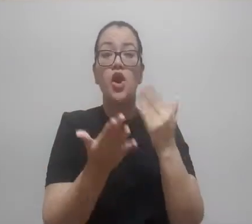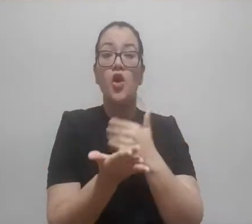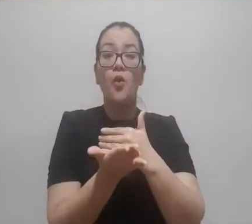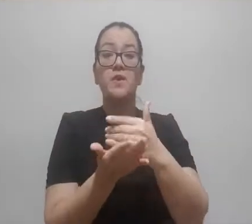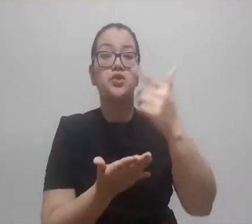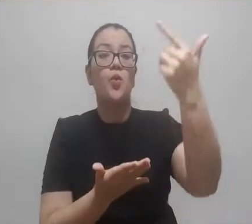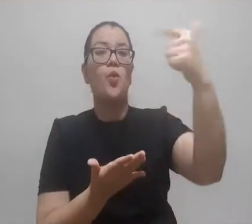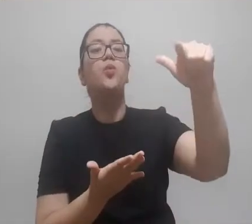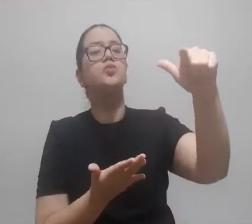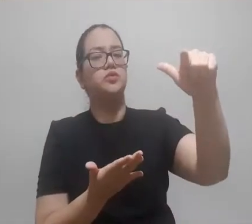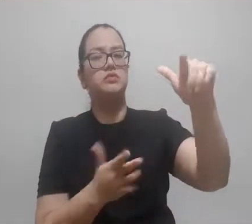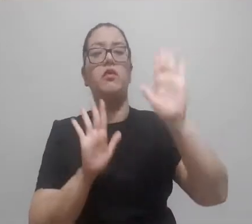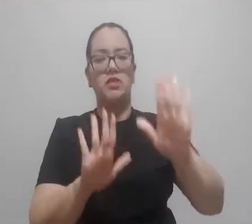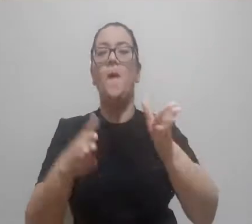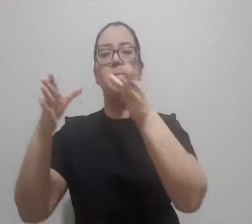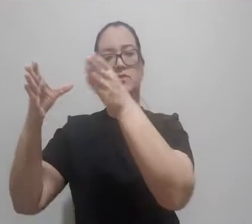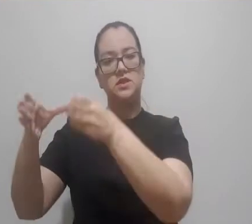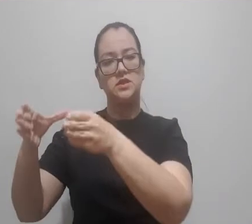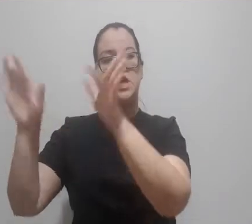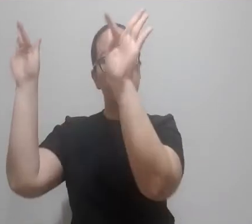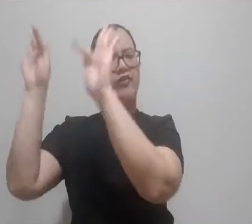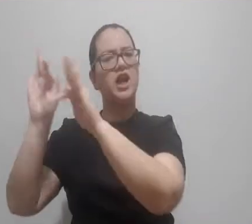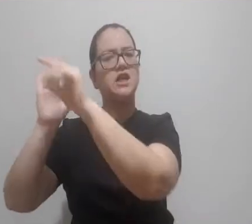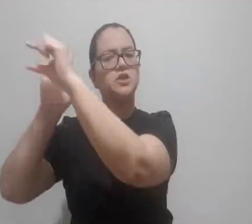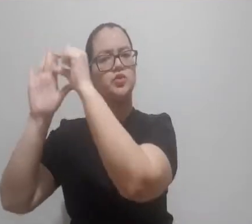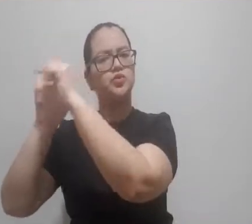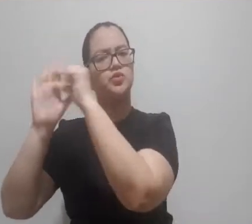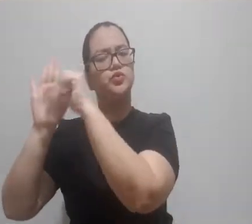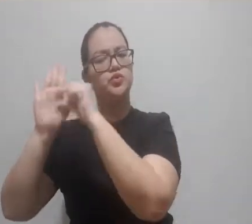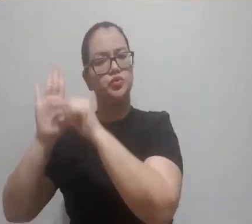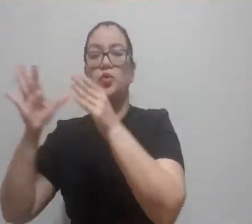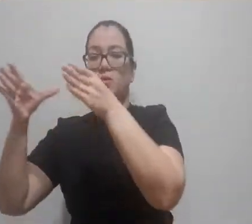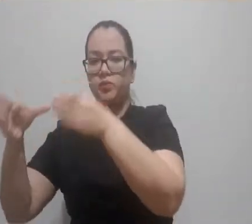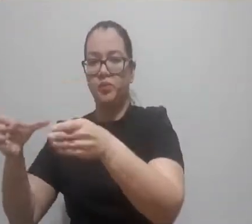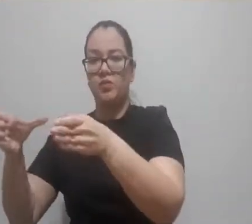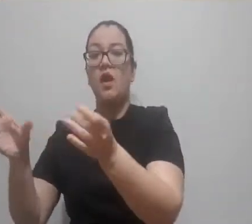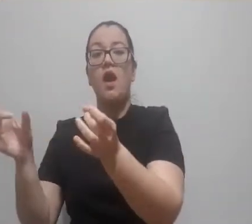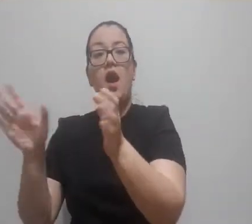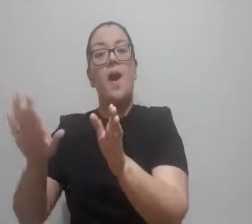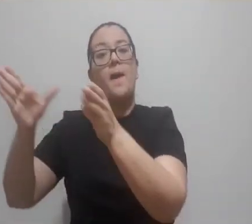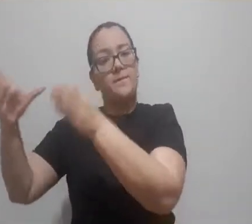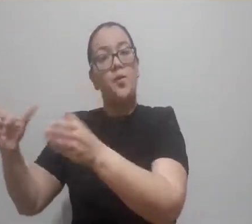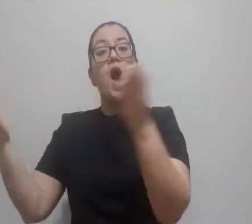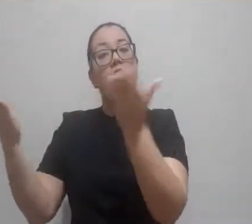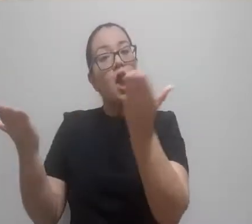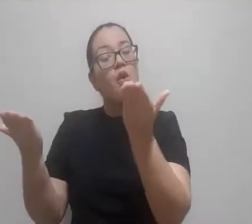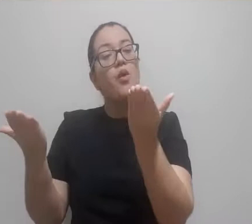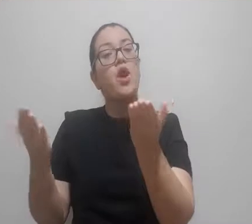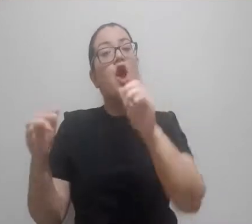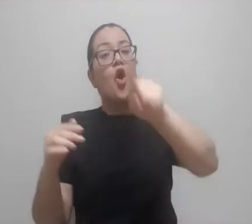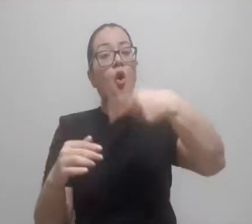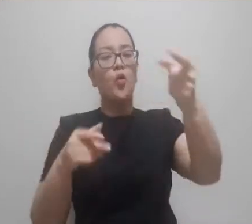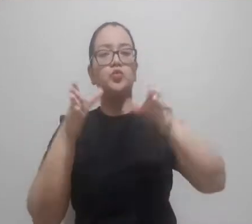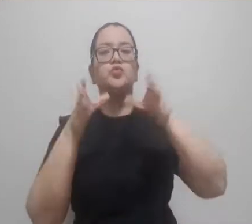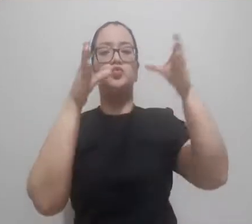dá início a uma nova seção no Sermão do Monte, né? Depois de descrever o papel do crente, a